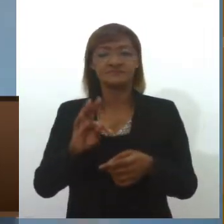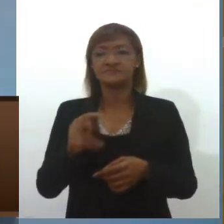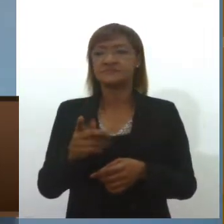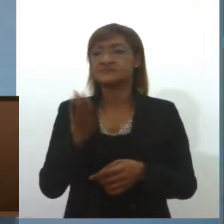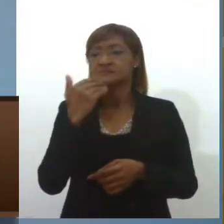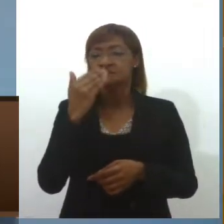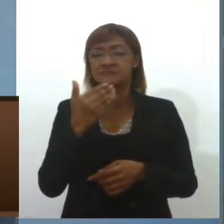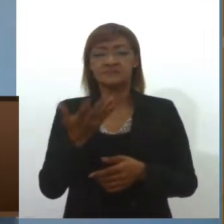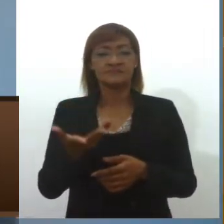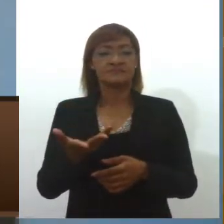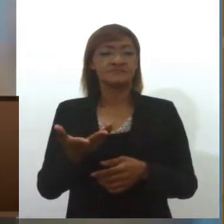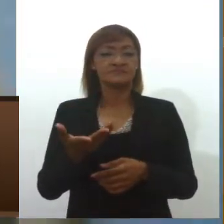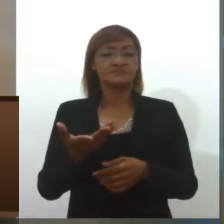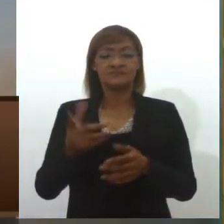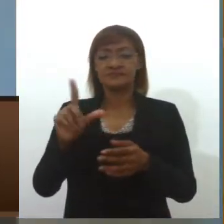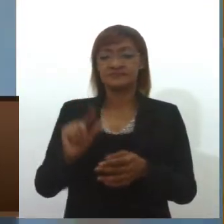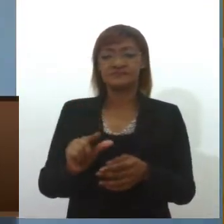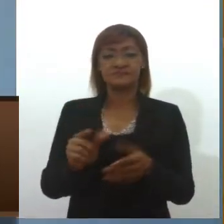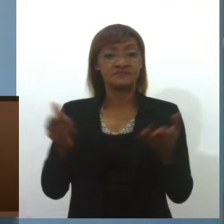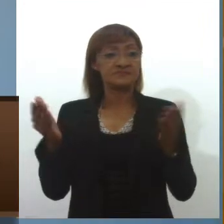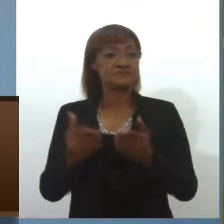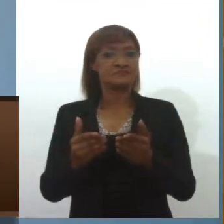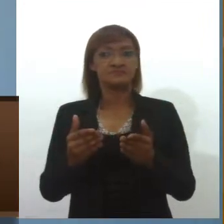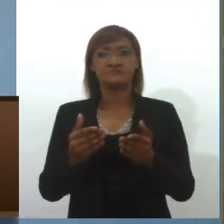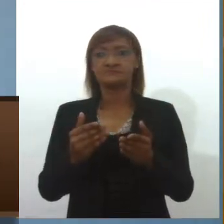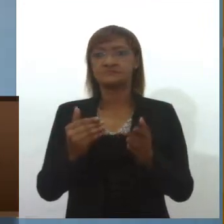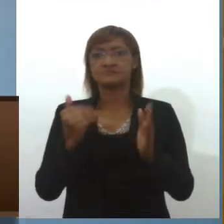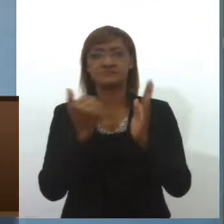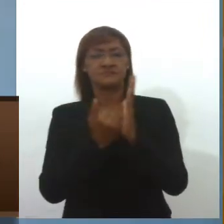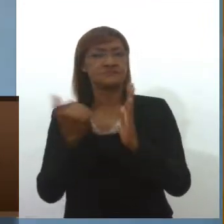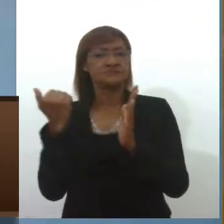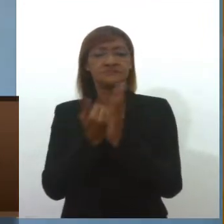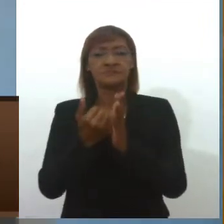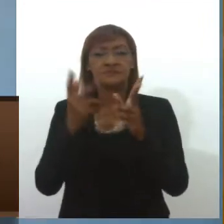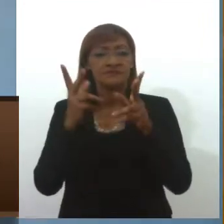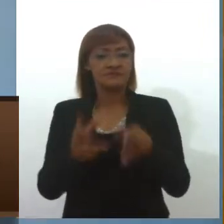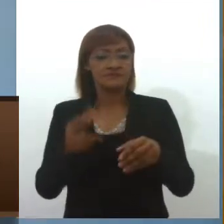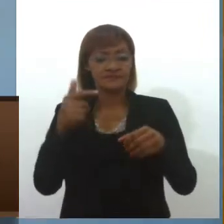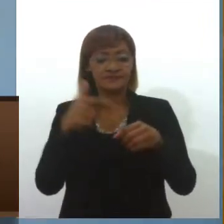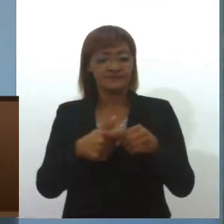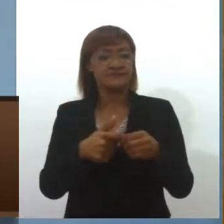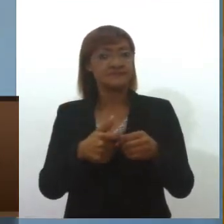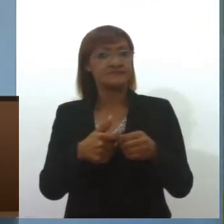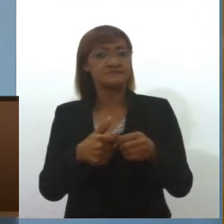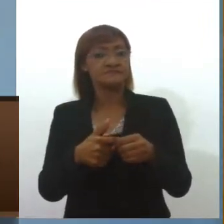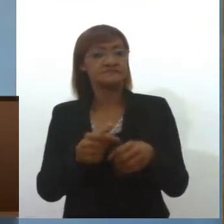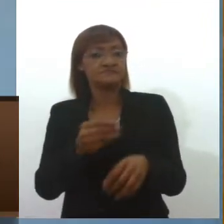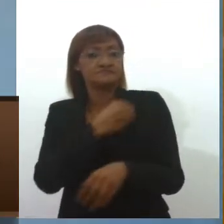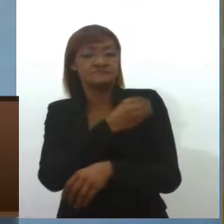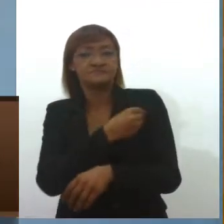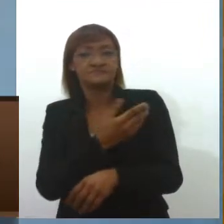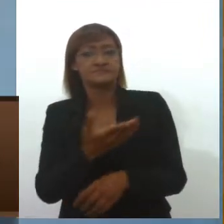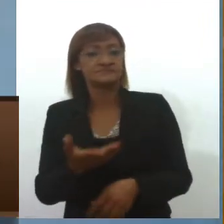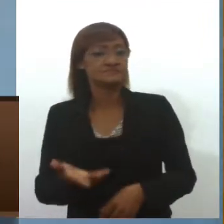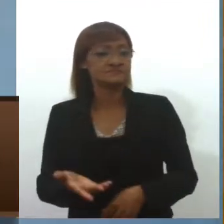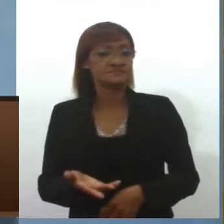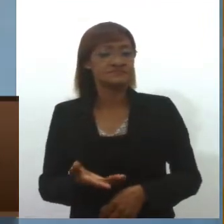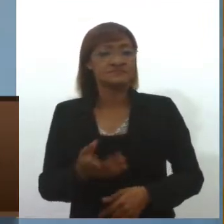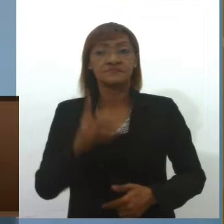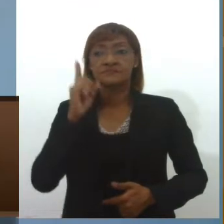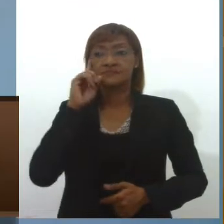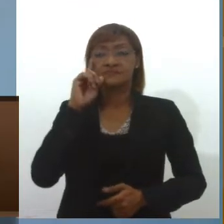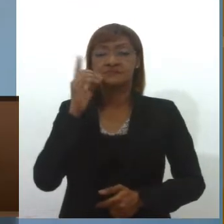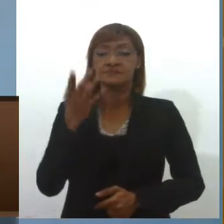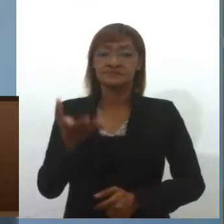tiveram aumentos que competem com o da gasolina e do álcool. Itens muito básicos de alimentação do dia a dia. Uma